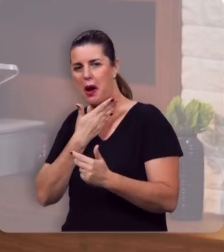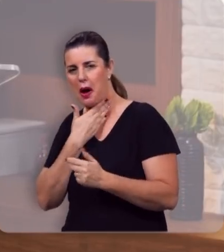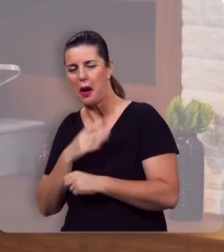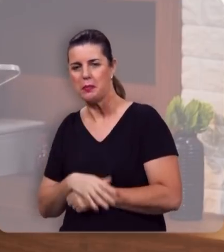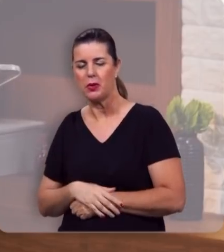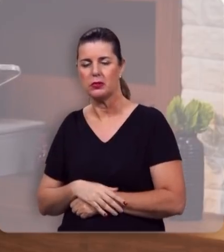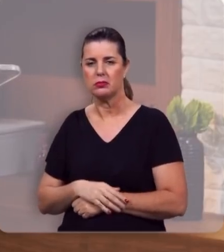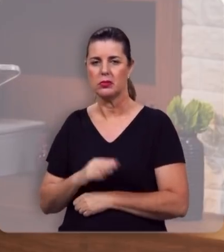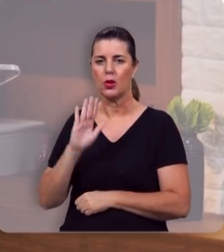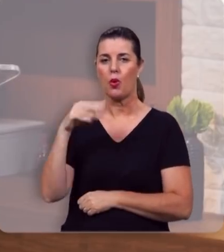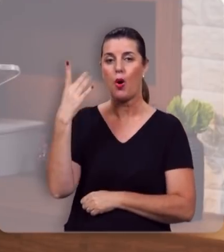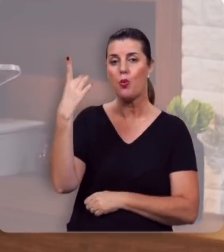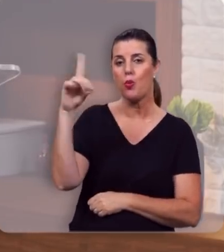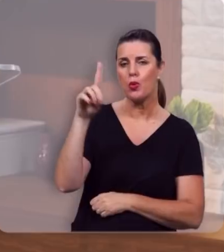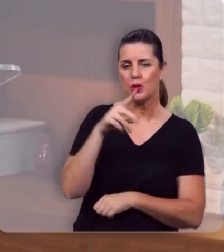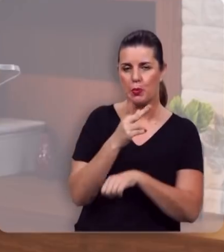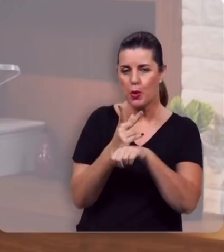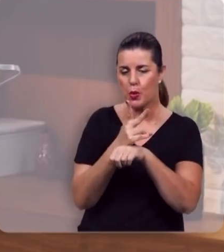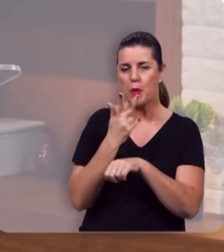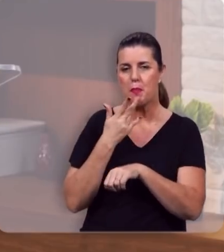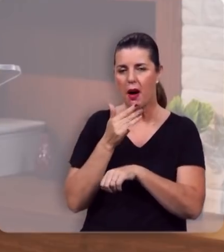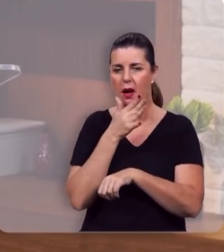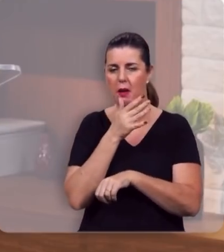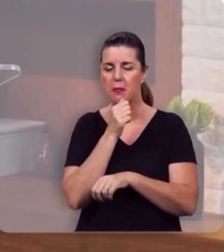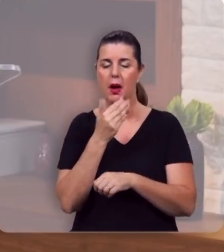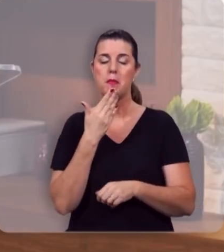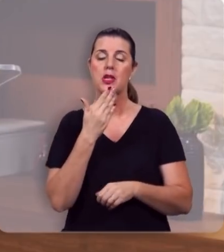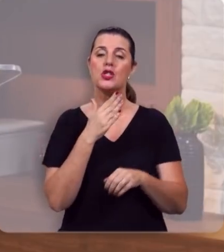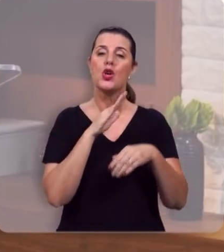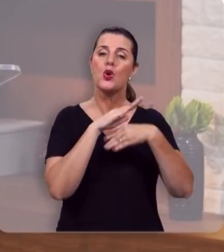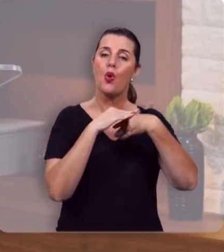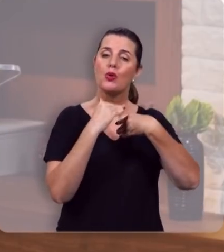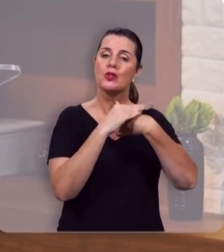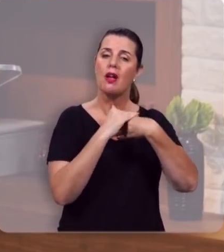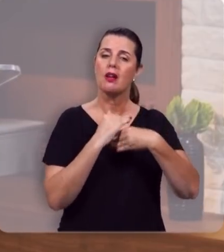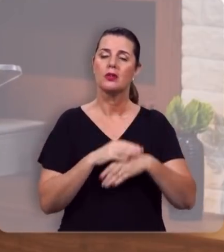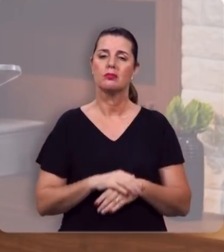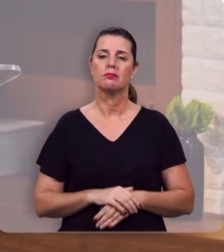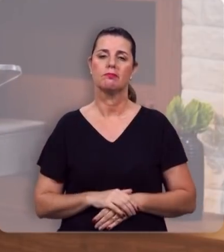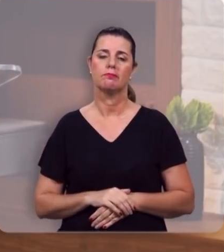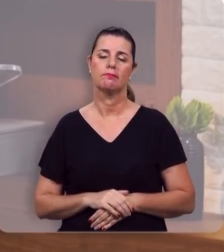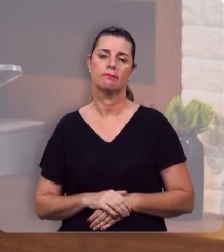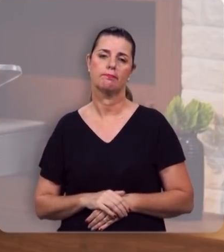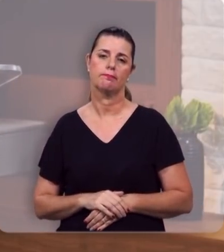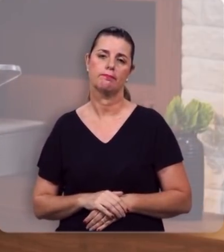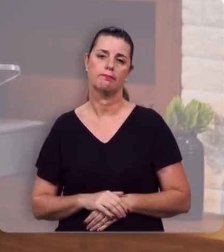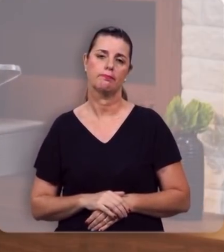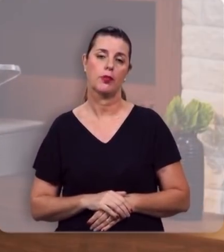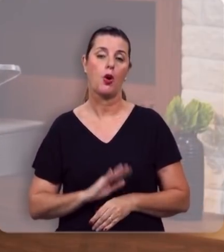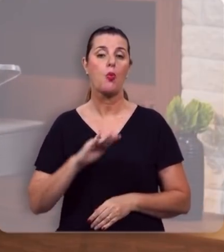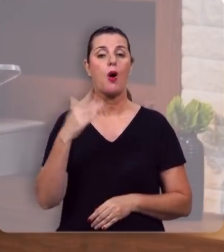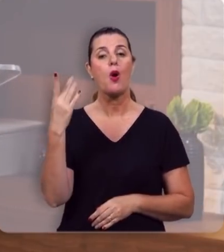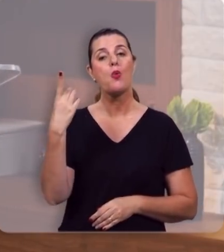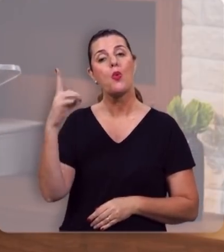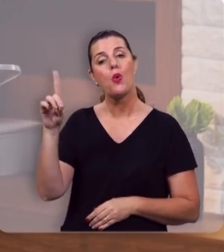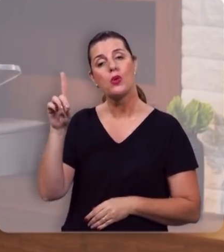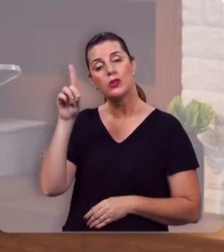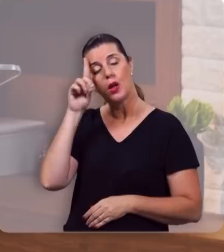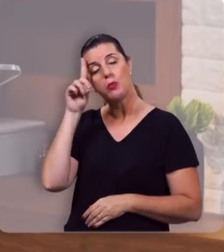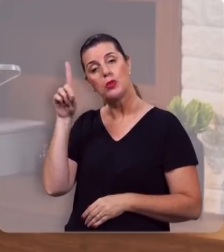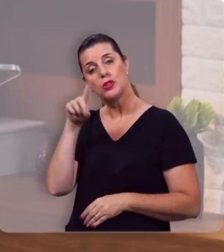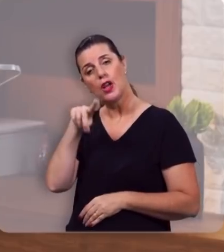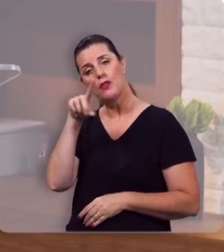Qual foi a última vez que você procurou seu pai e sua mãe para pedir um conselho, uma orientação? Qual foi a última vez que